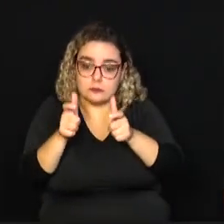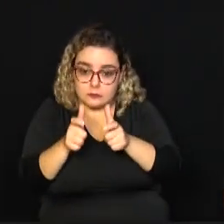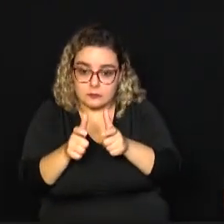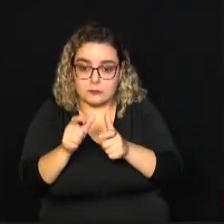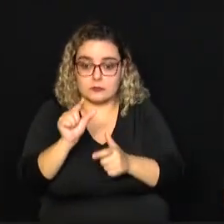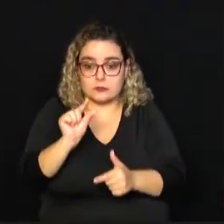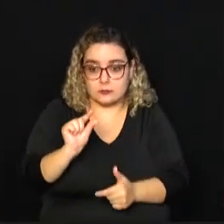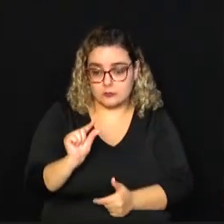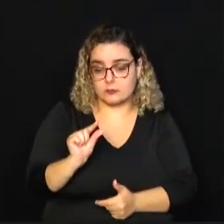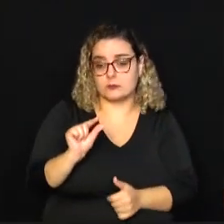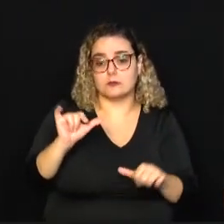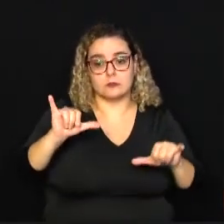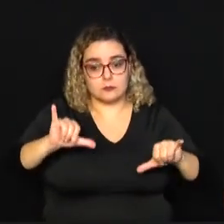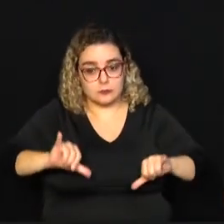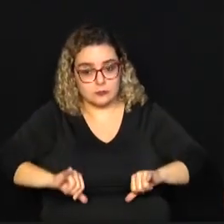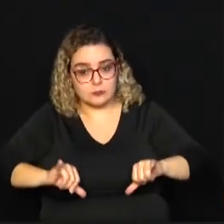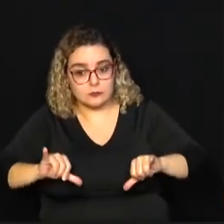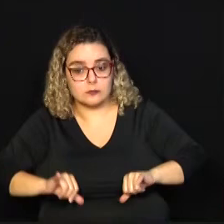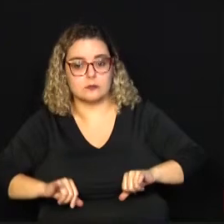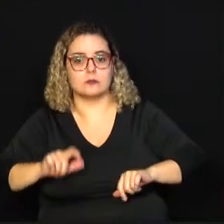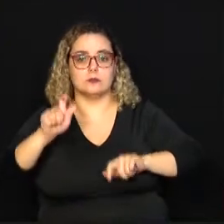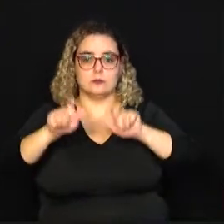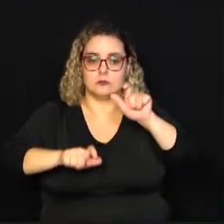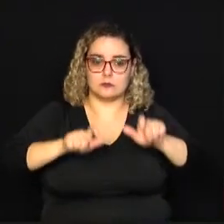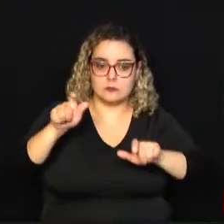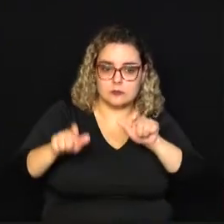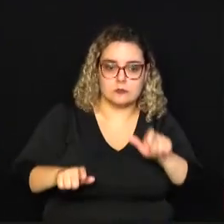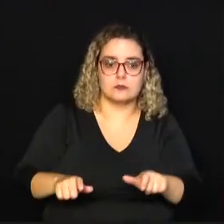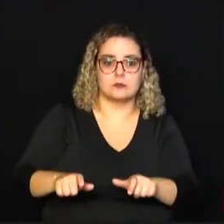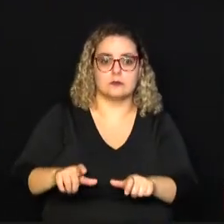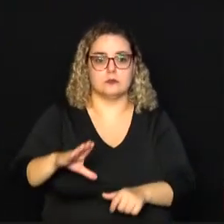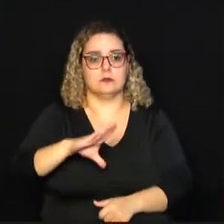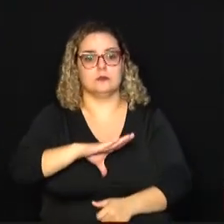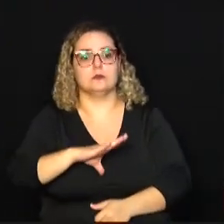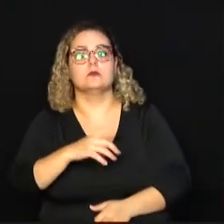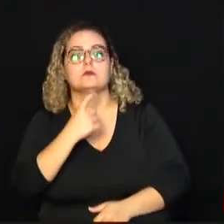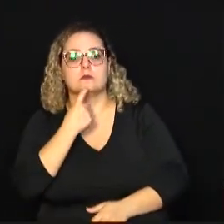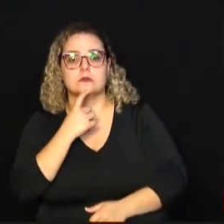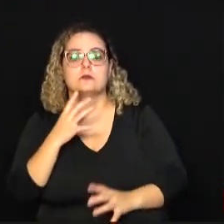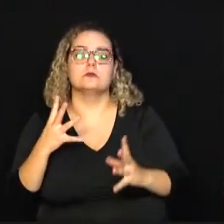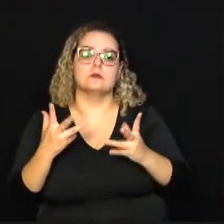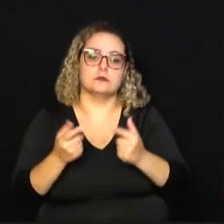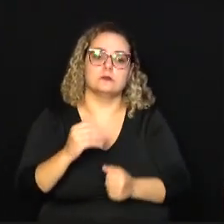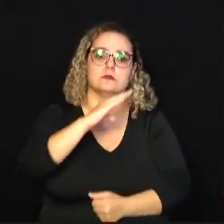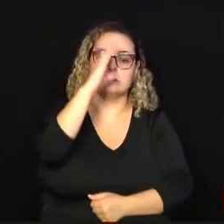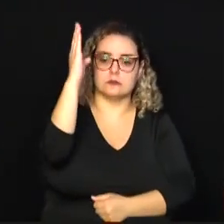esse sofrimento da população de Campinas, da população do Brasil.